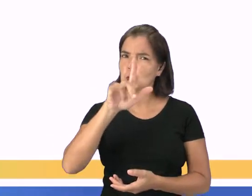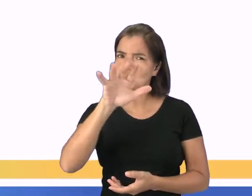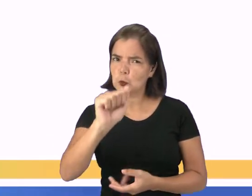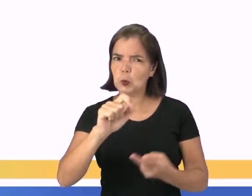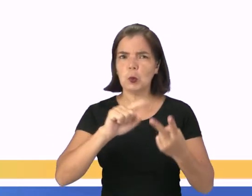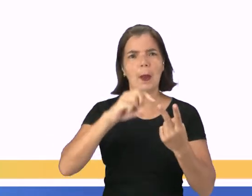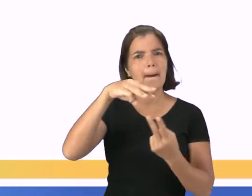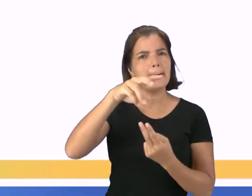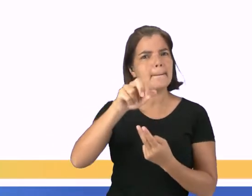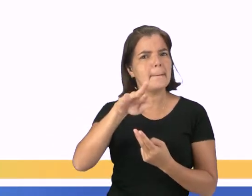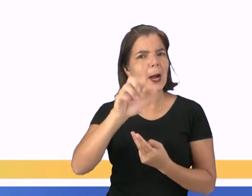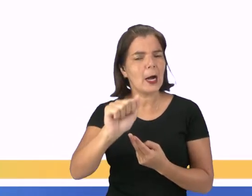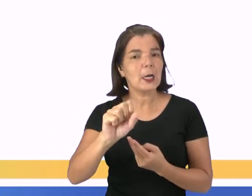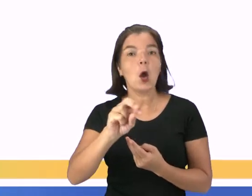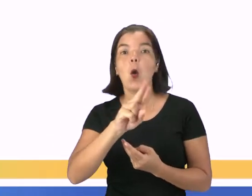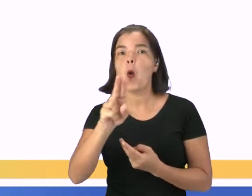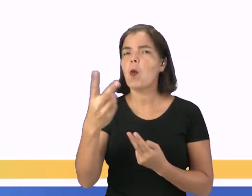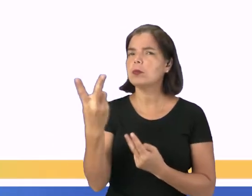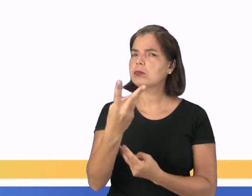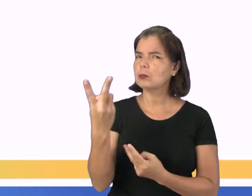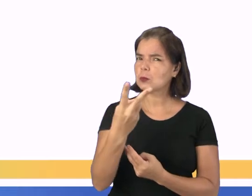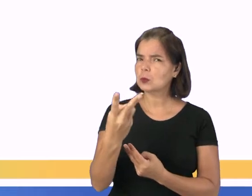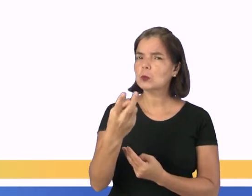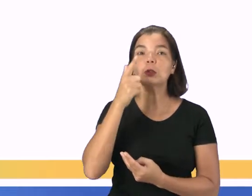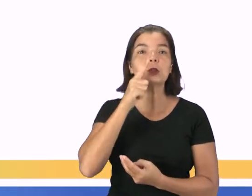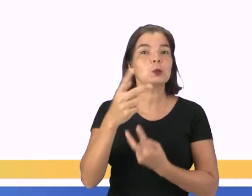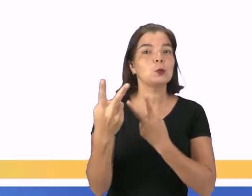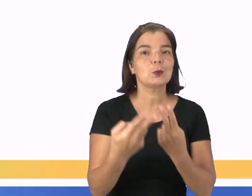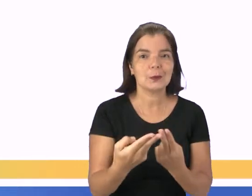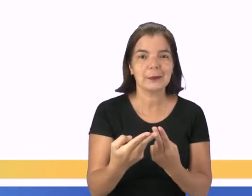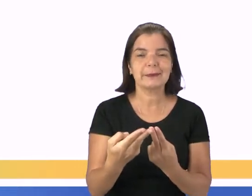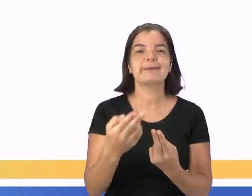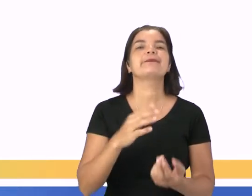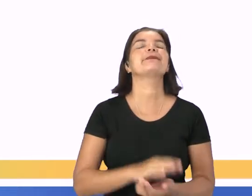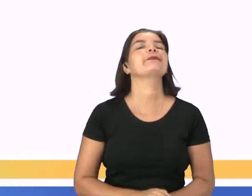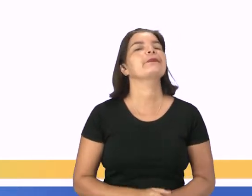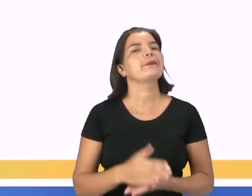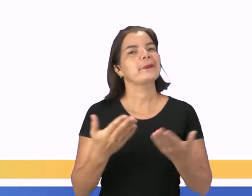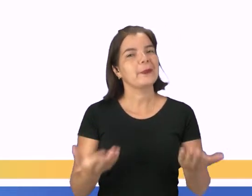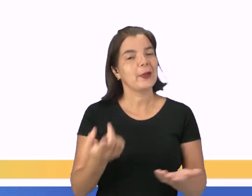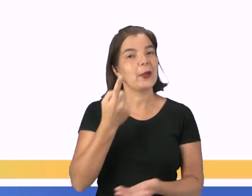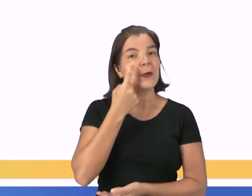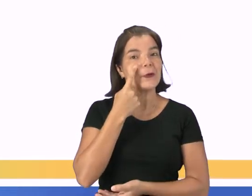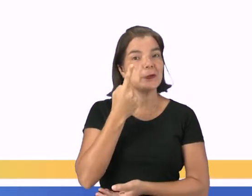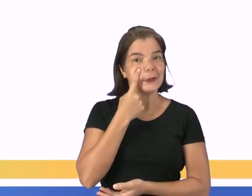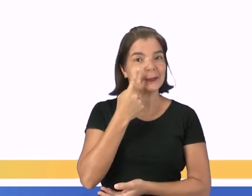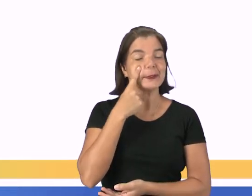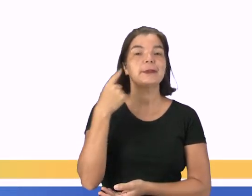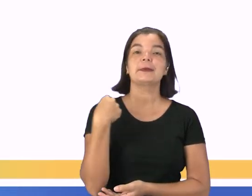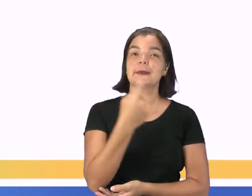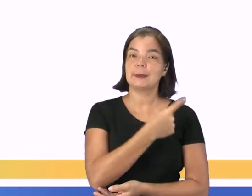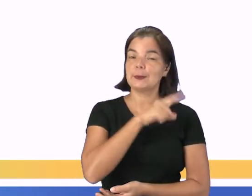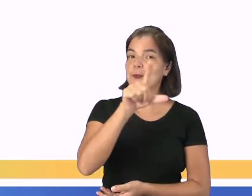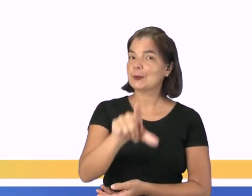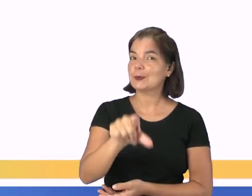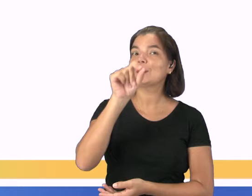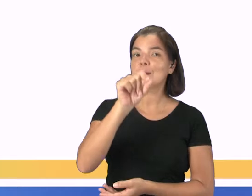Ou será que as duas acertaram o mesmo número de questões? Bom, para isso, observe que nós optaremos